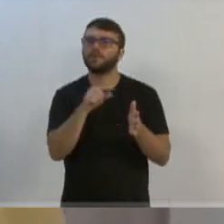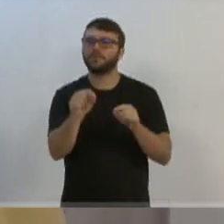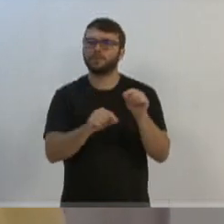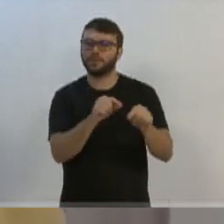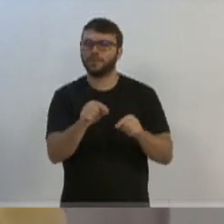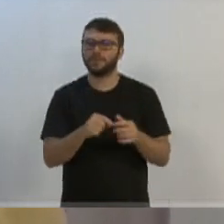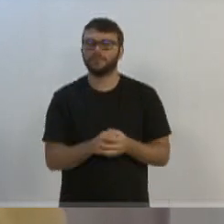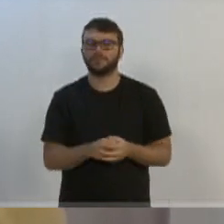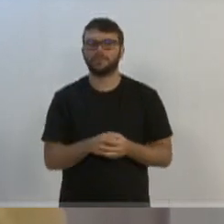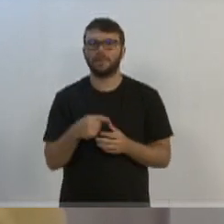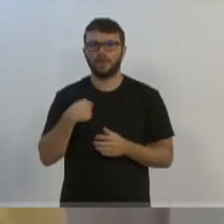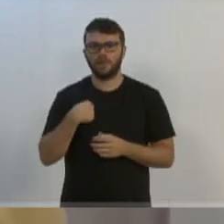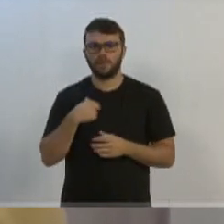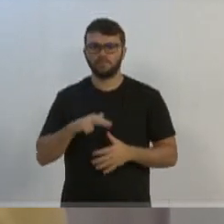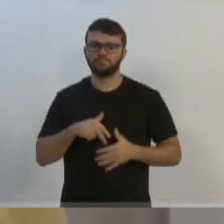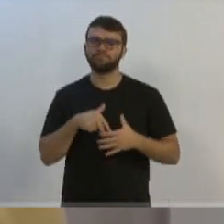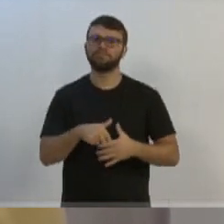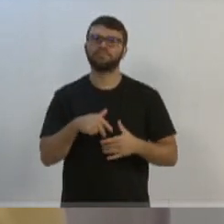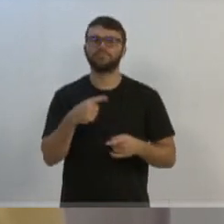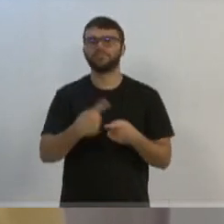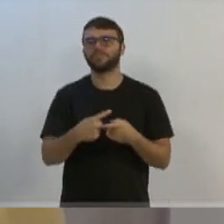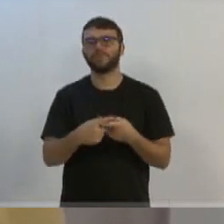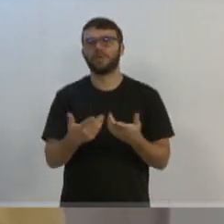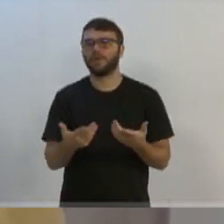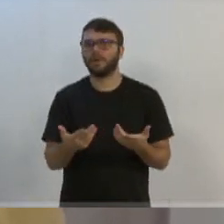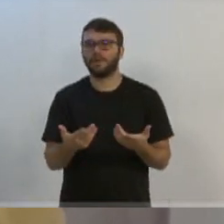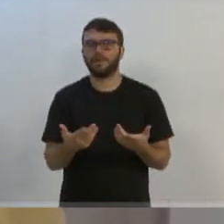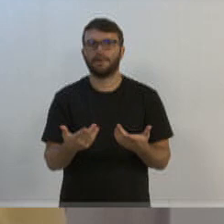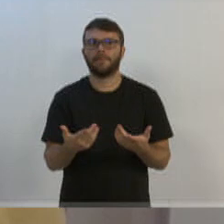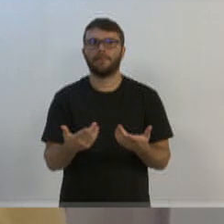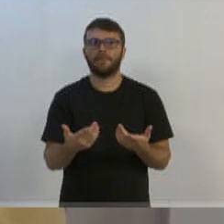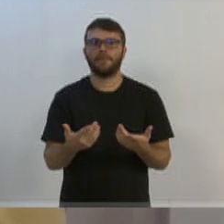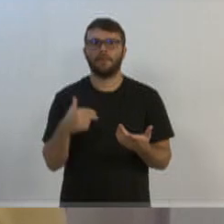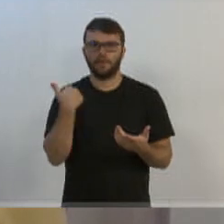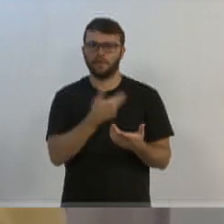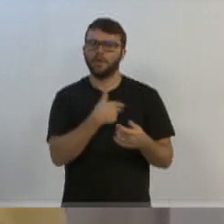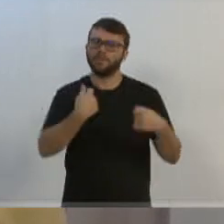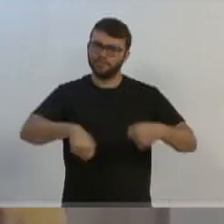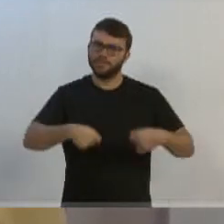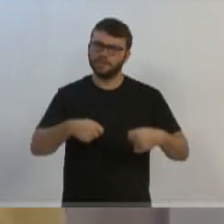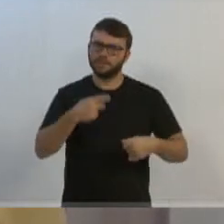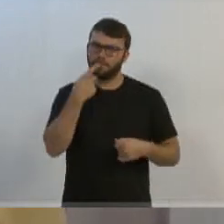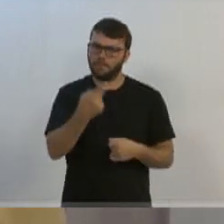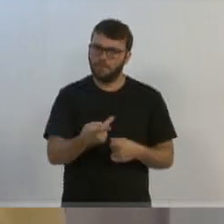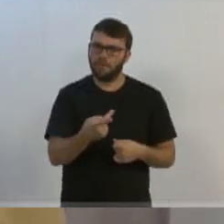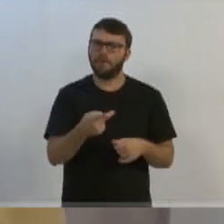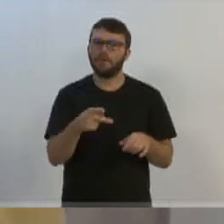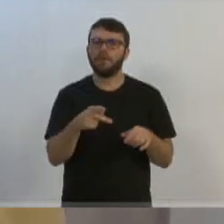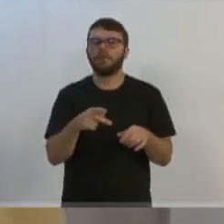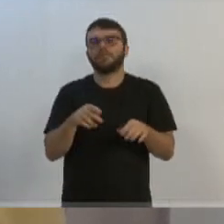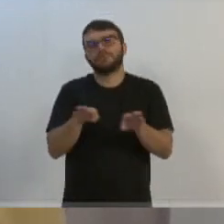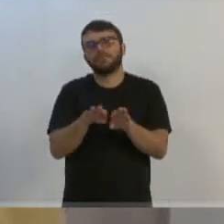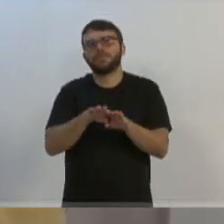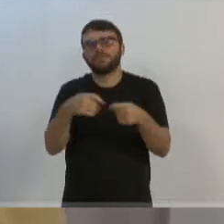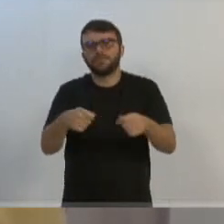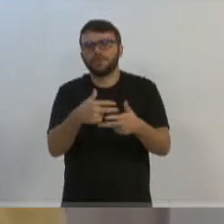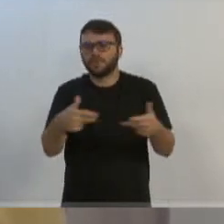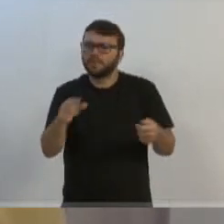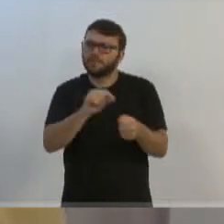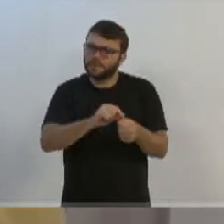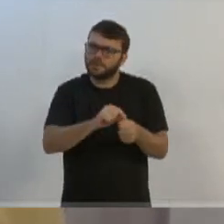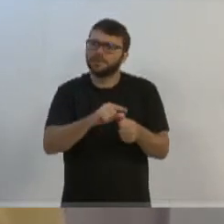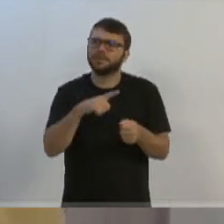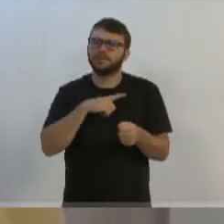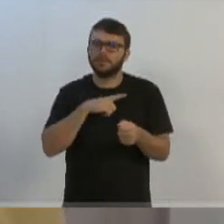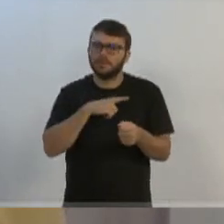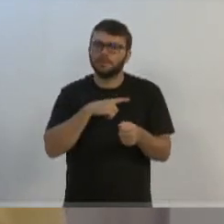eu quero colocar meu posicionamento, até porque nós temos que fazer aquilo que é para ser feito de